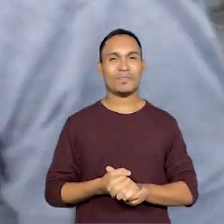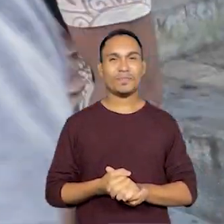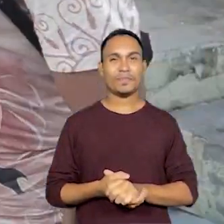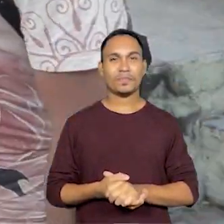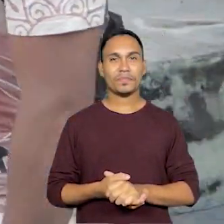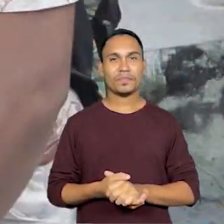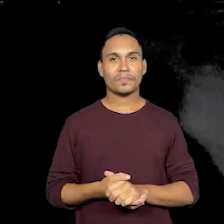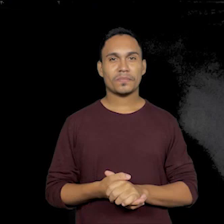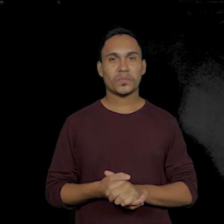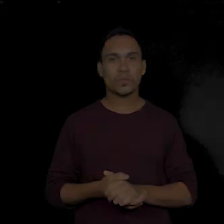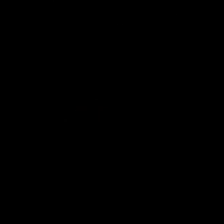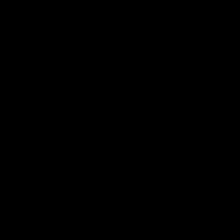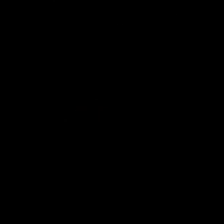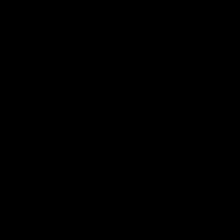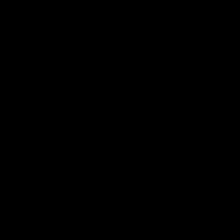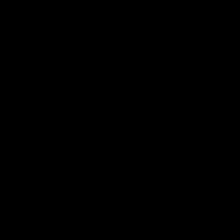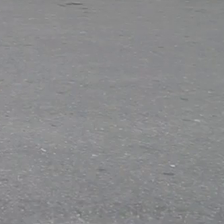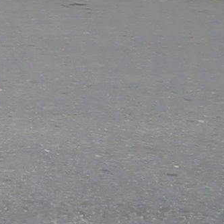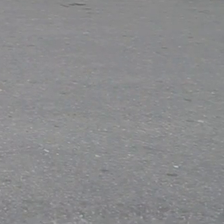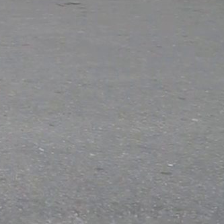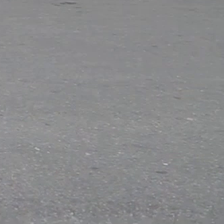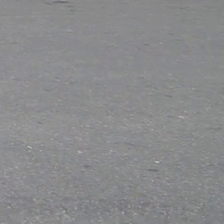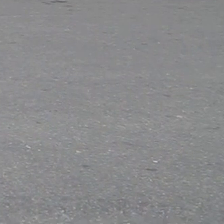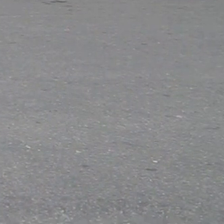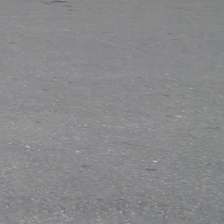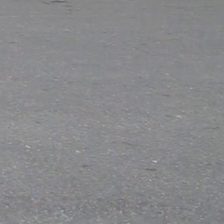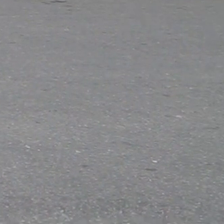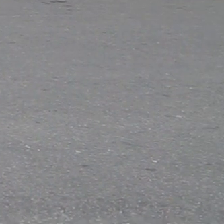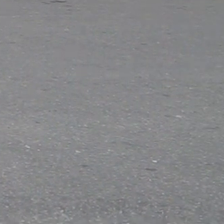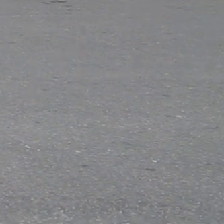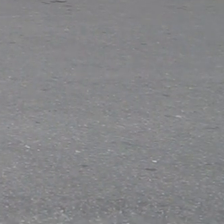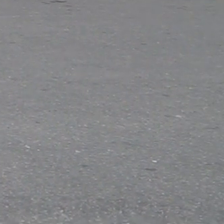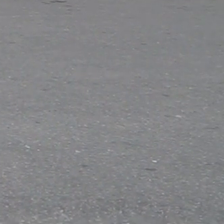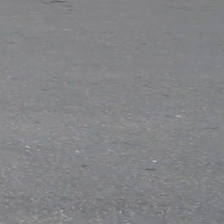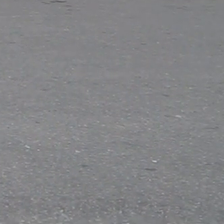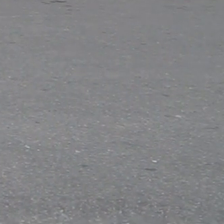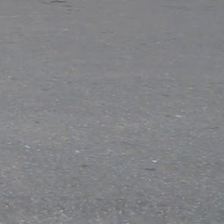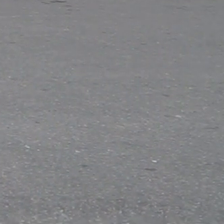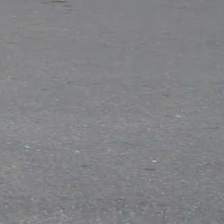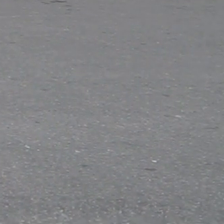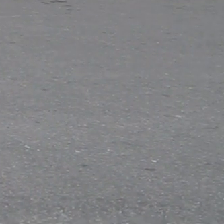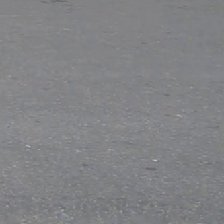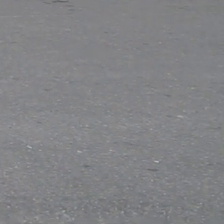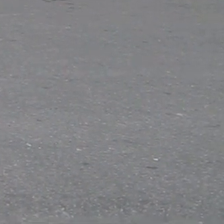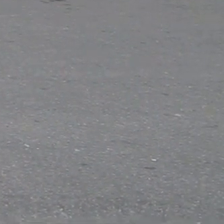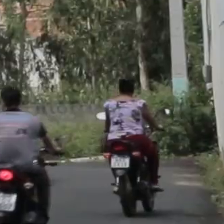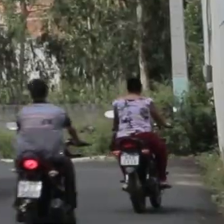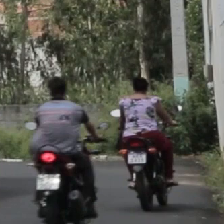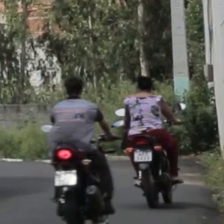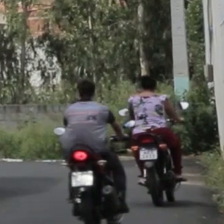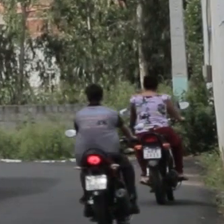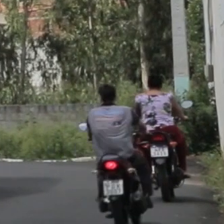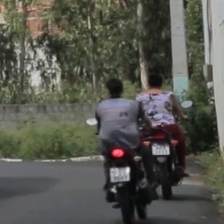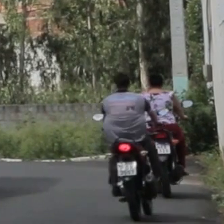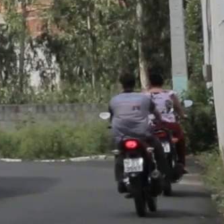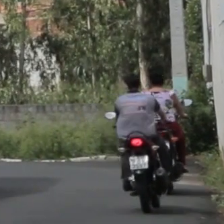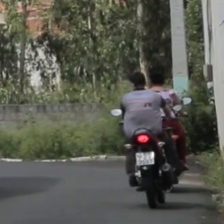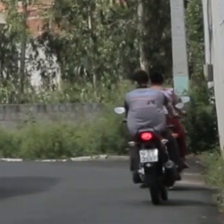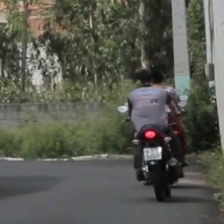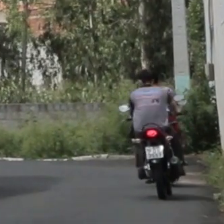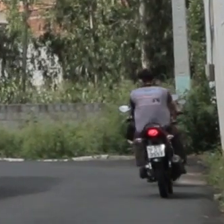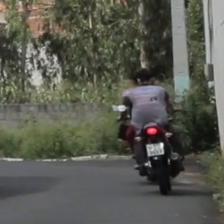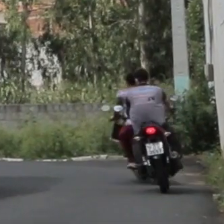para a esquerda e todos a seguem. Fachada do casarão, com 3 portas e janelas de madeira azul e 2 buganvilhas floridas entre